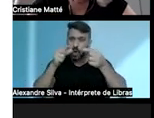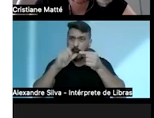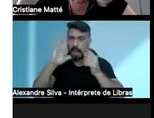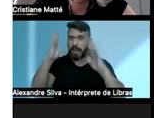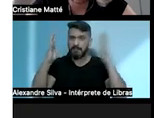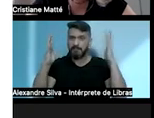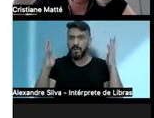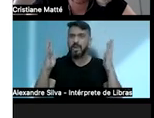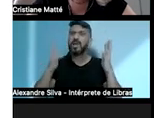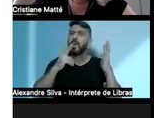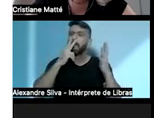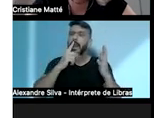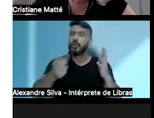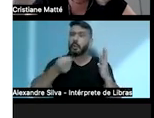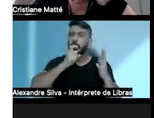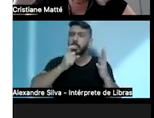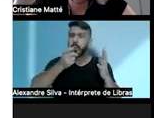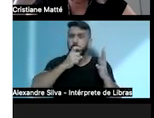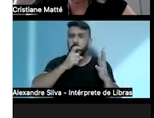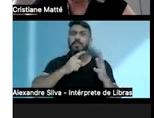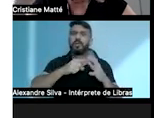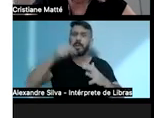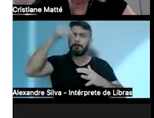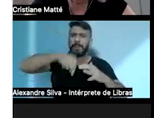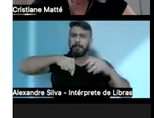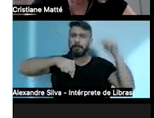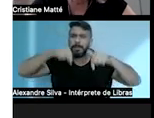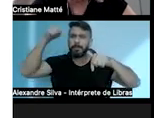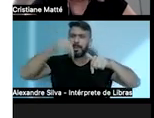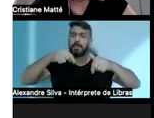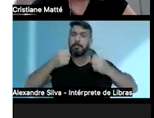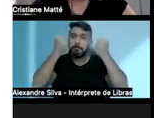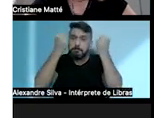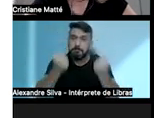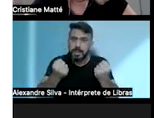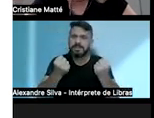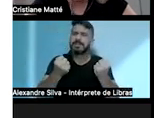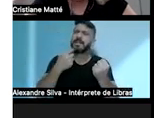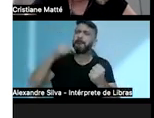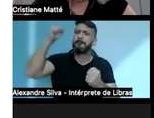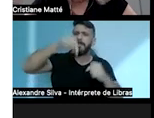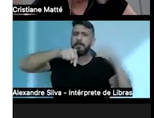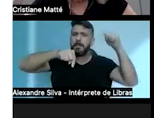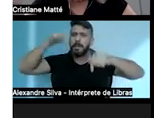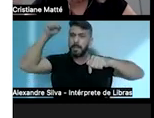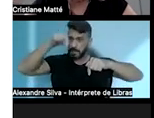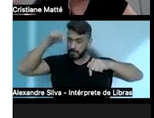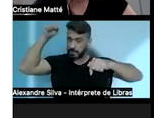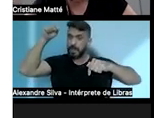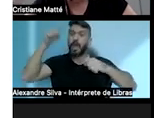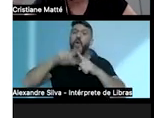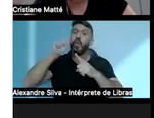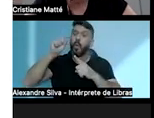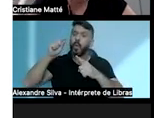fossem com gelo, assim. Então, o gelo, ele fica nas árvores, ele pesa muito, além, né, de toda a questão da tempestade em si,